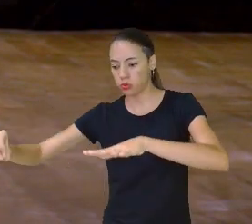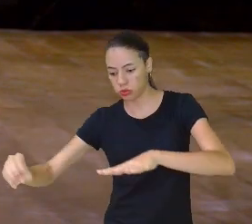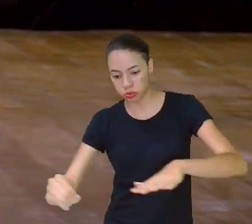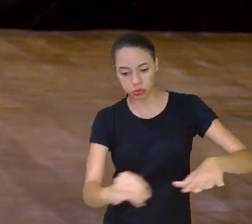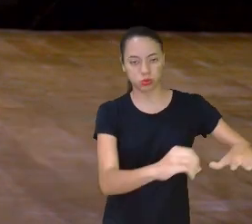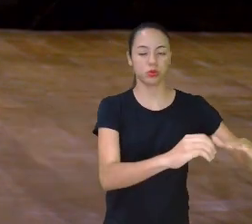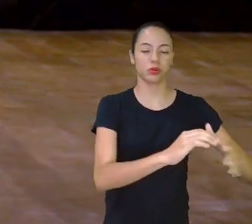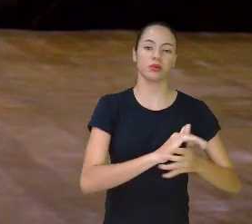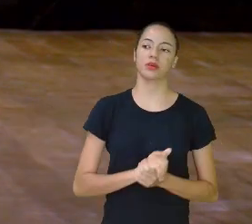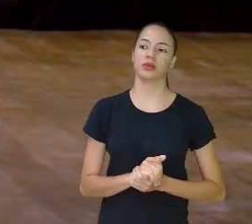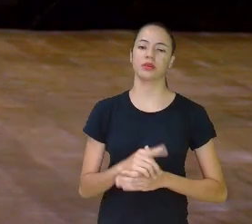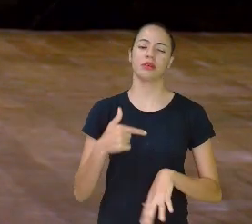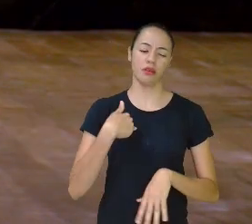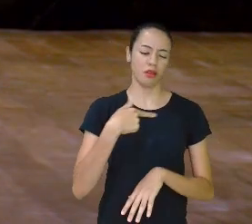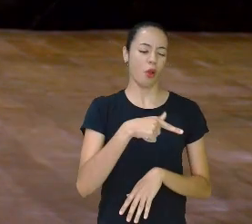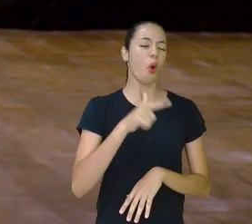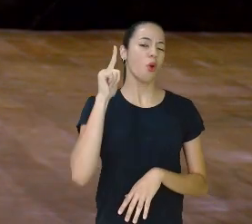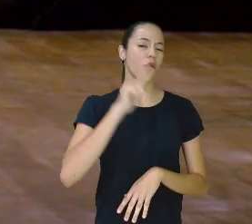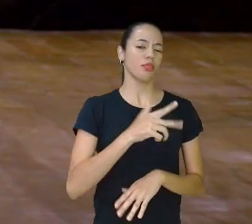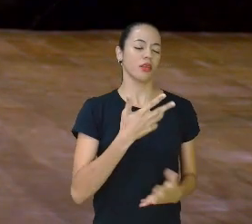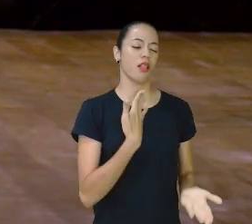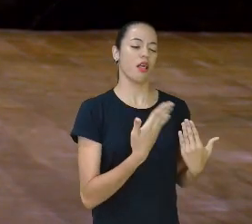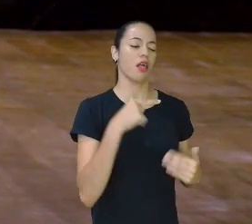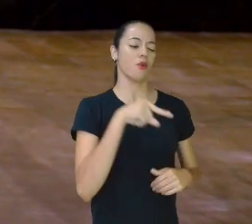Daqui dá para falar com você.